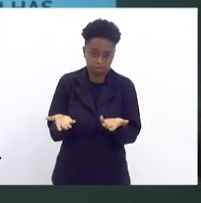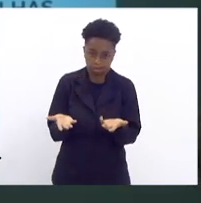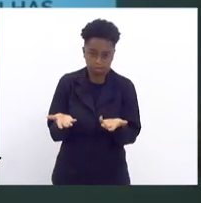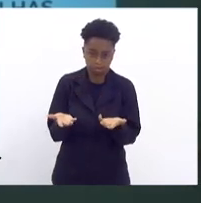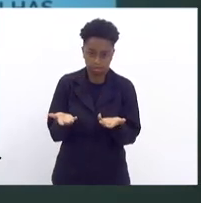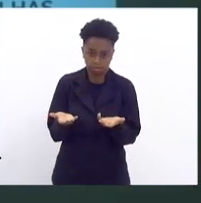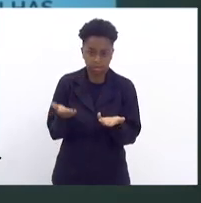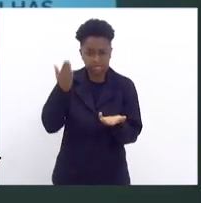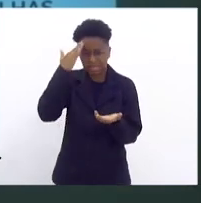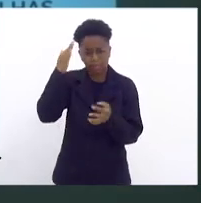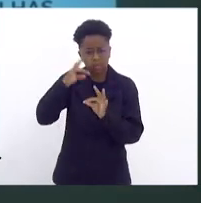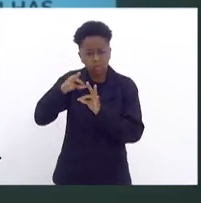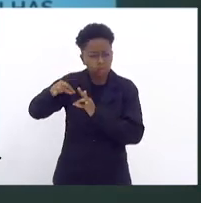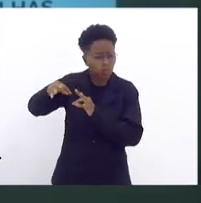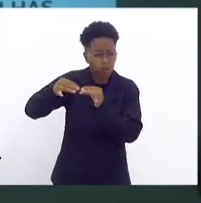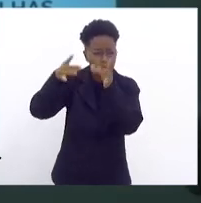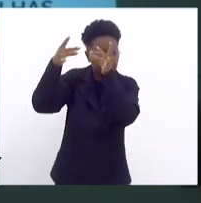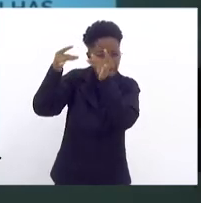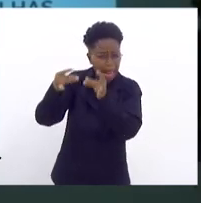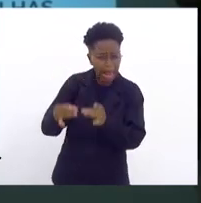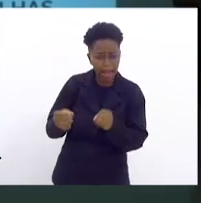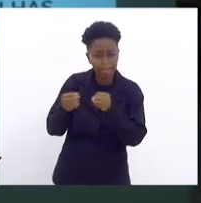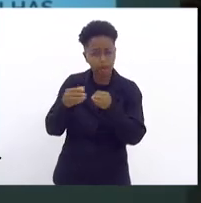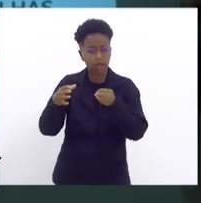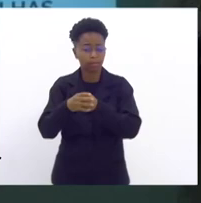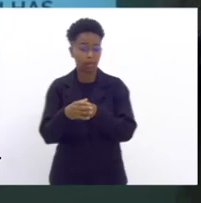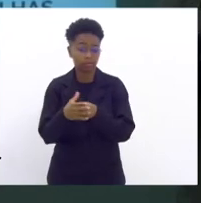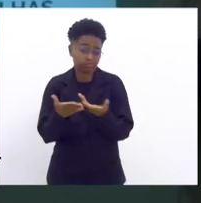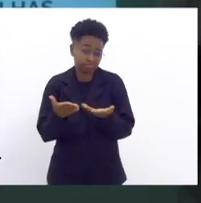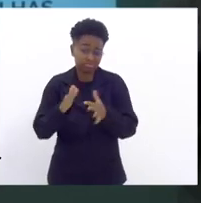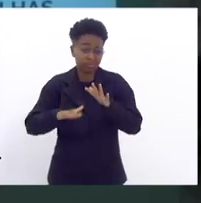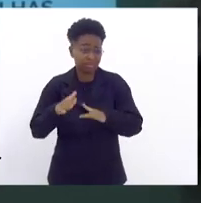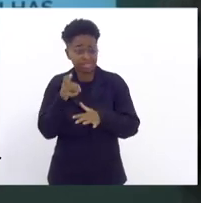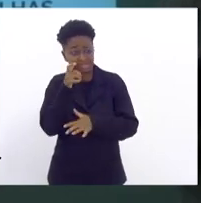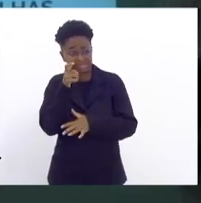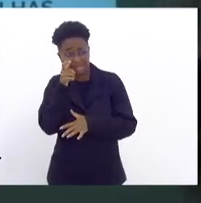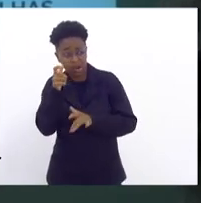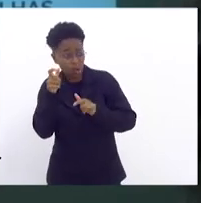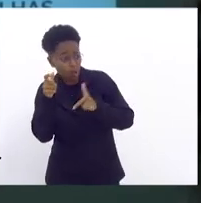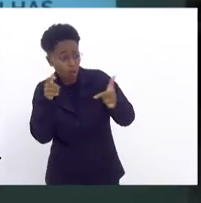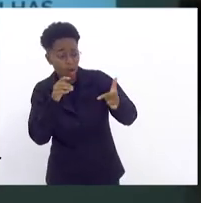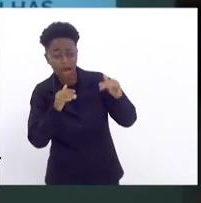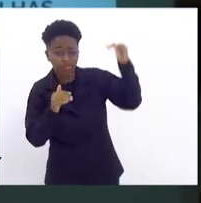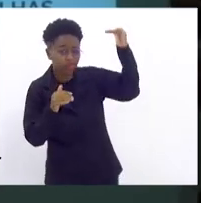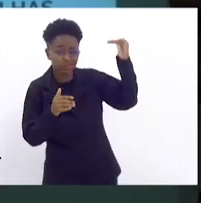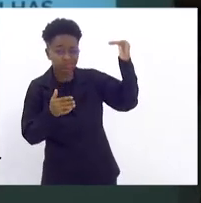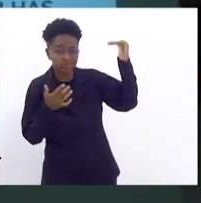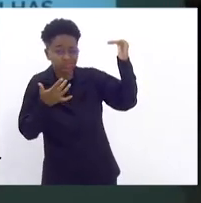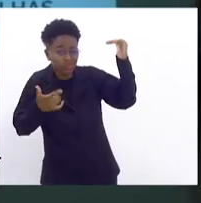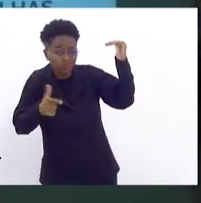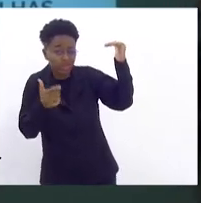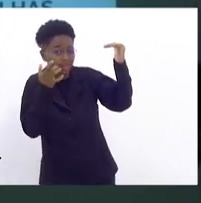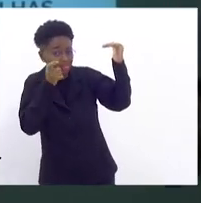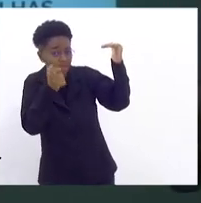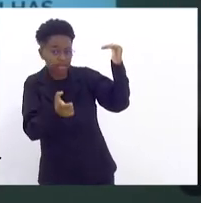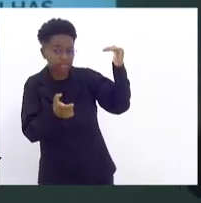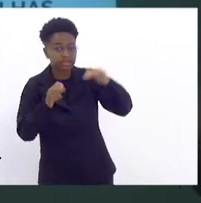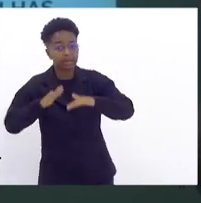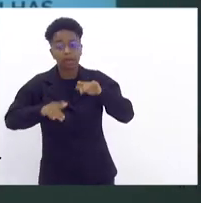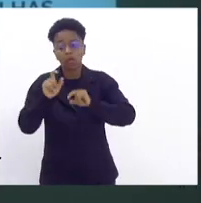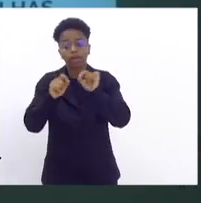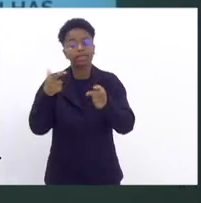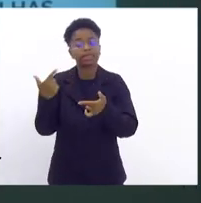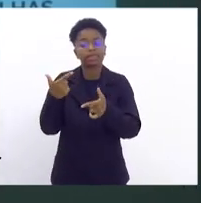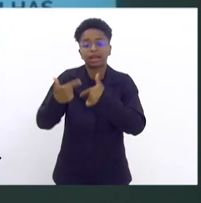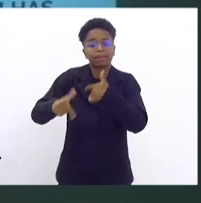nem saber todos os Pokémons e não ser interessante conversar um adulto que era dependendo do cargo dele que